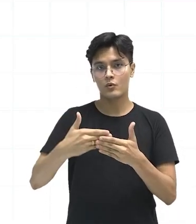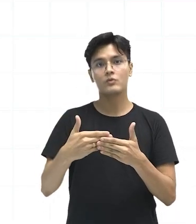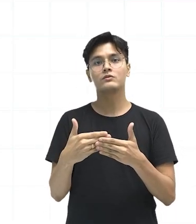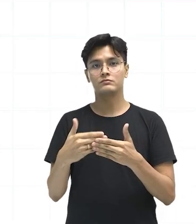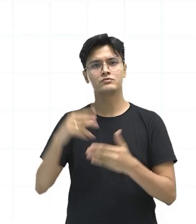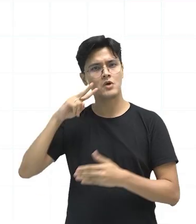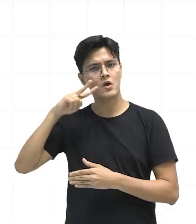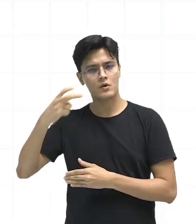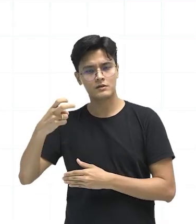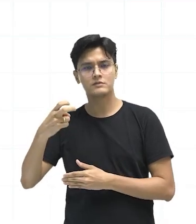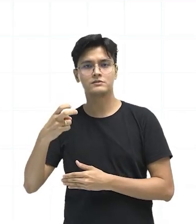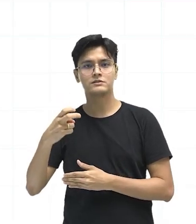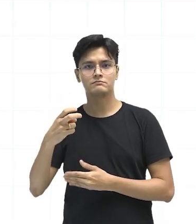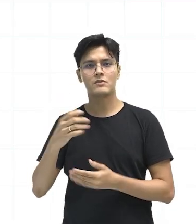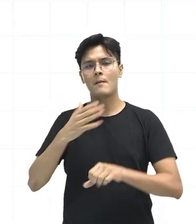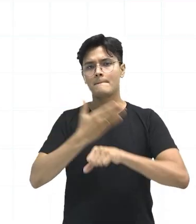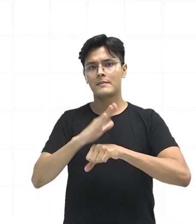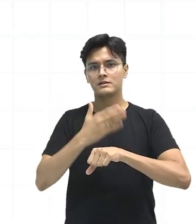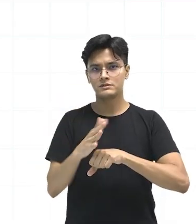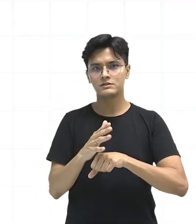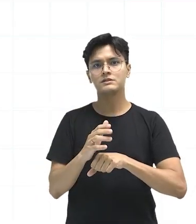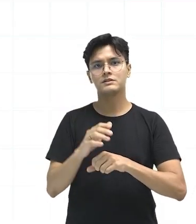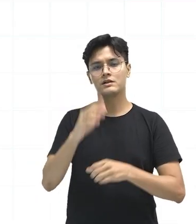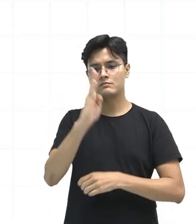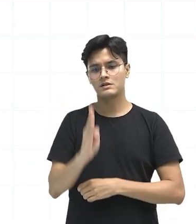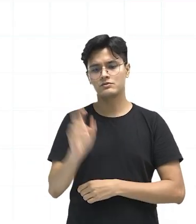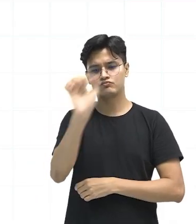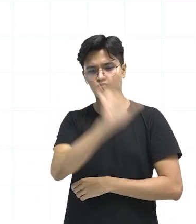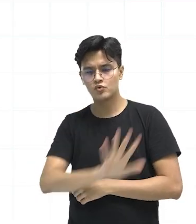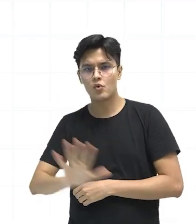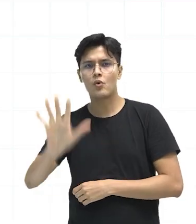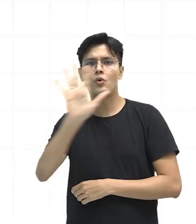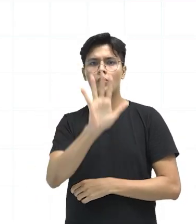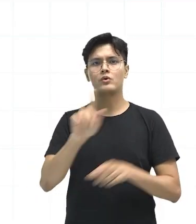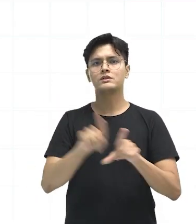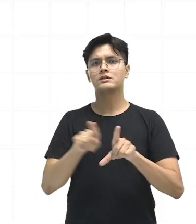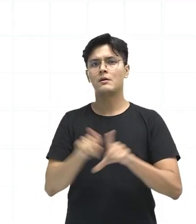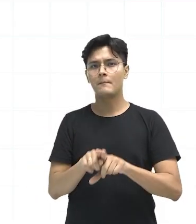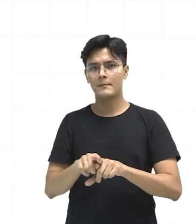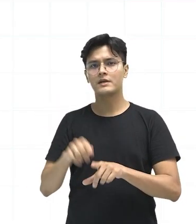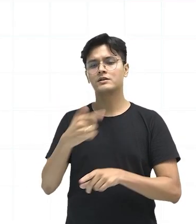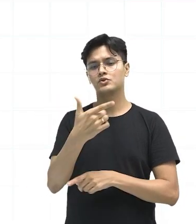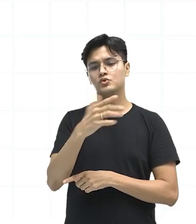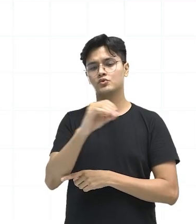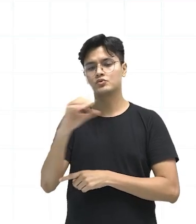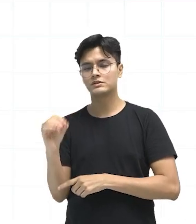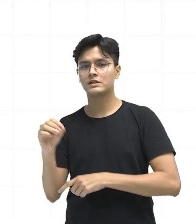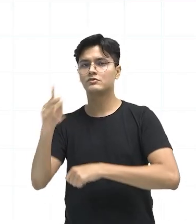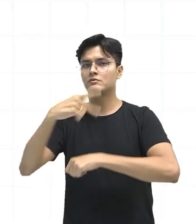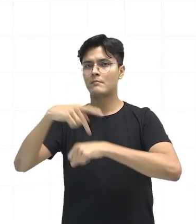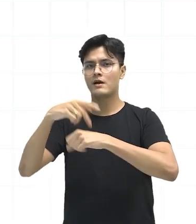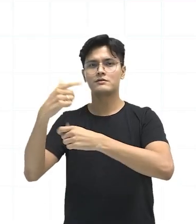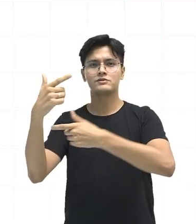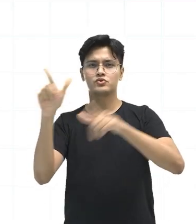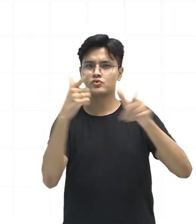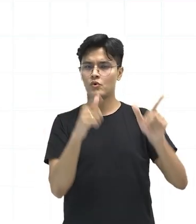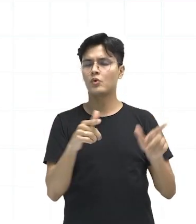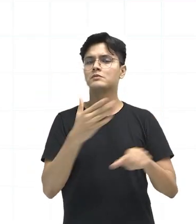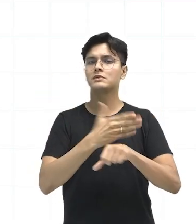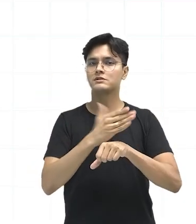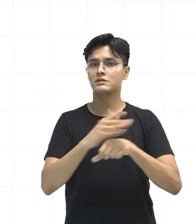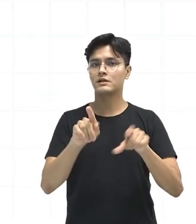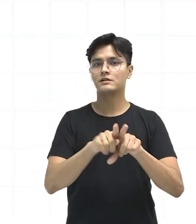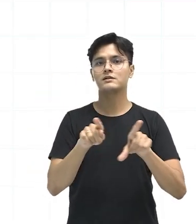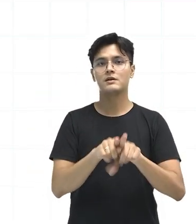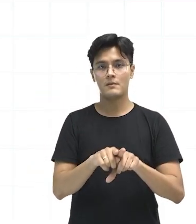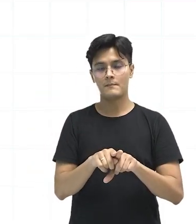em todo o território nacional e em mais de 200 países, sendo também classificada como uma das